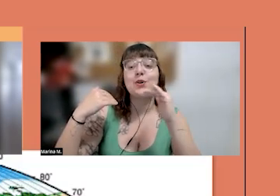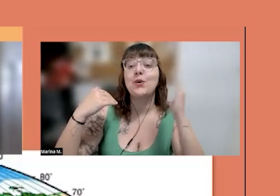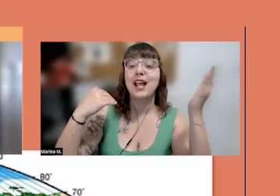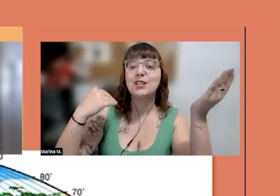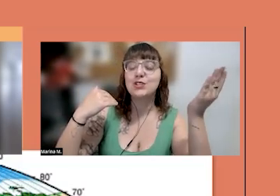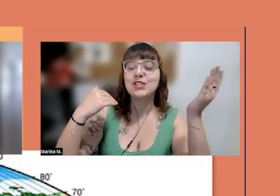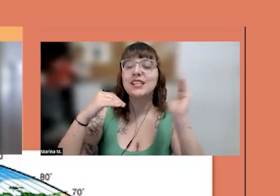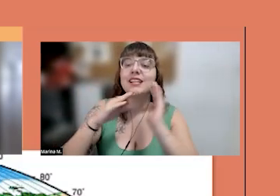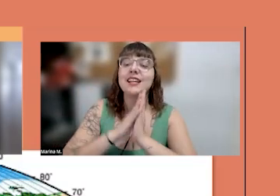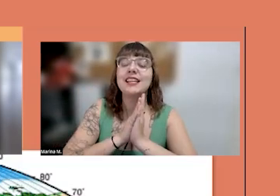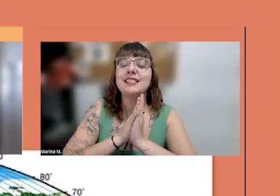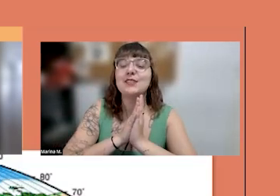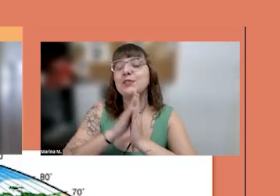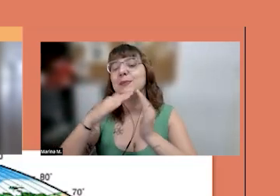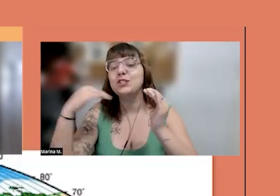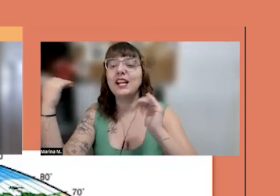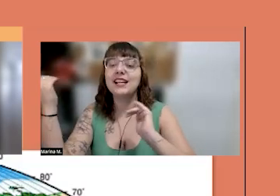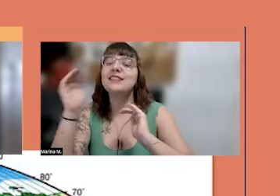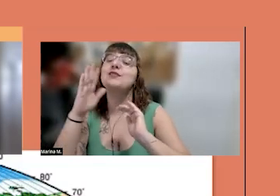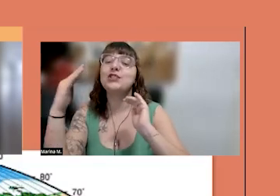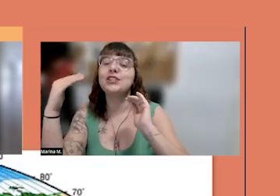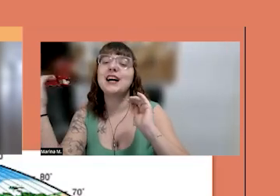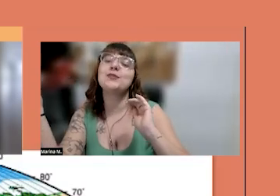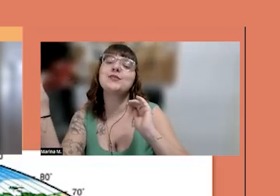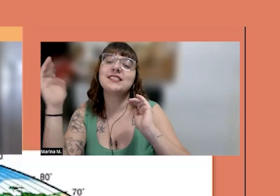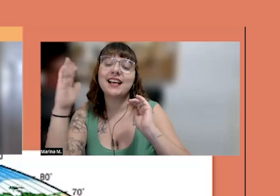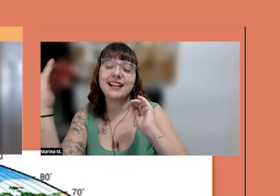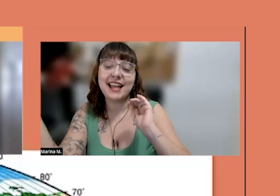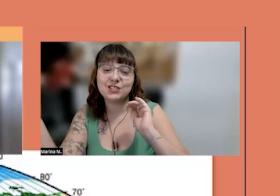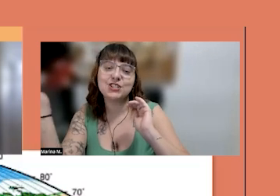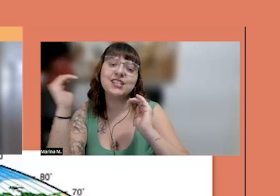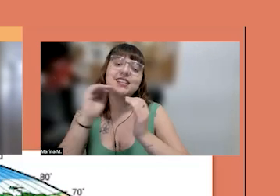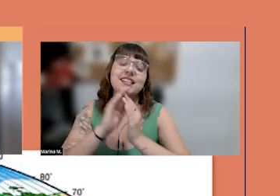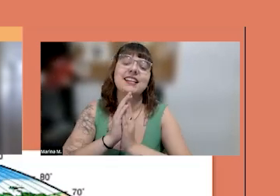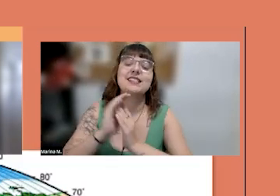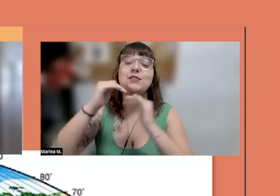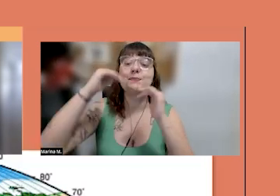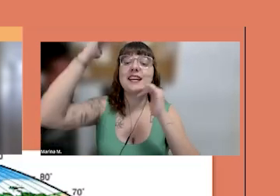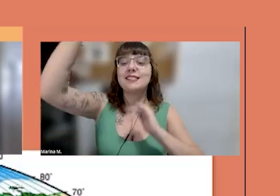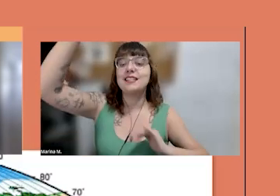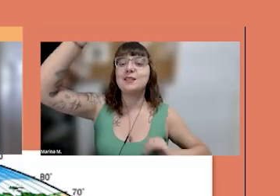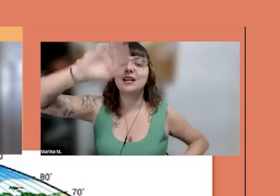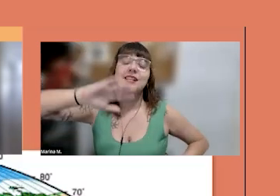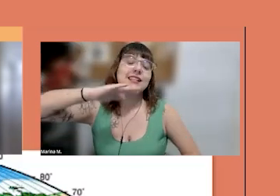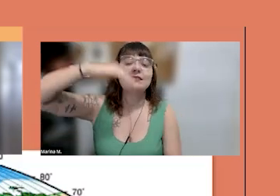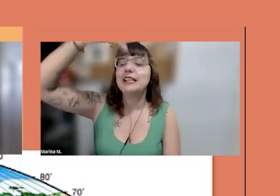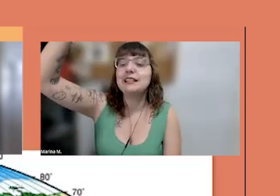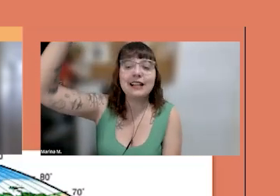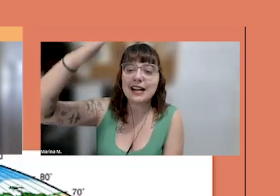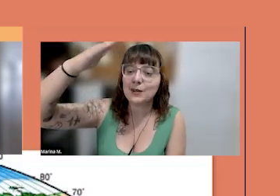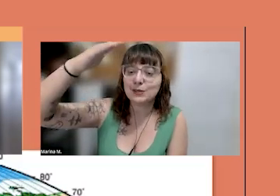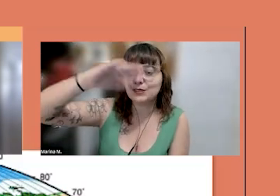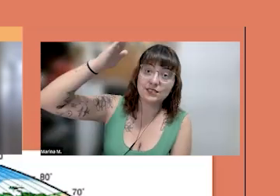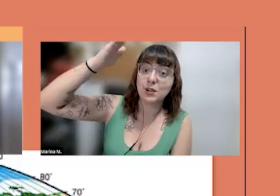graus oeste, e se for para a direita, 20 graus leste, né? Se for para cima,